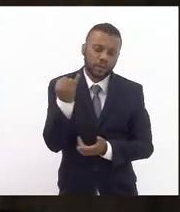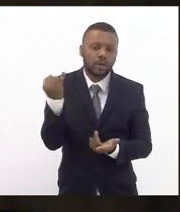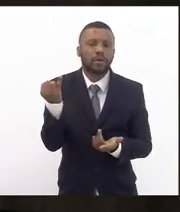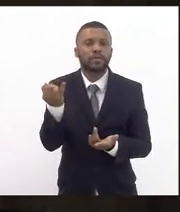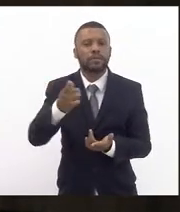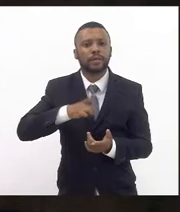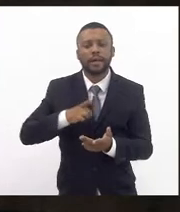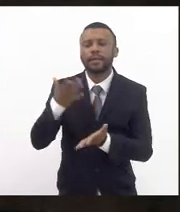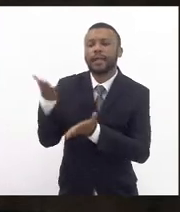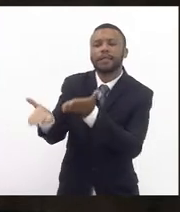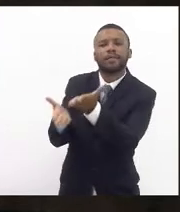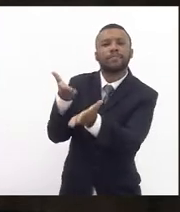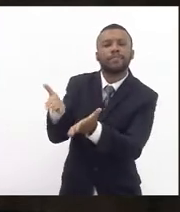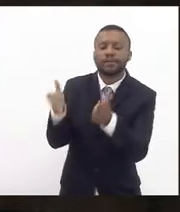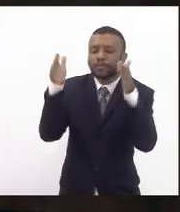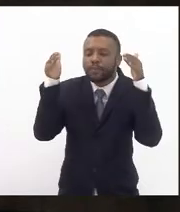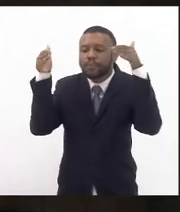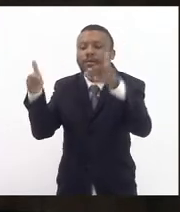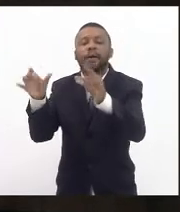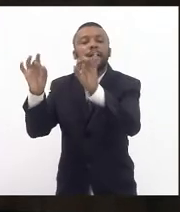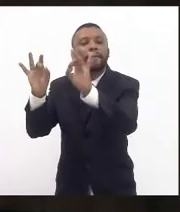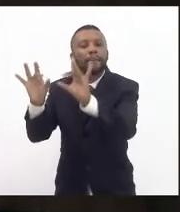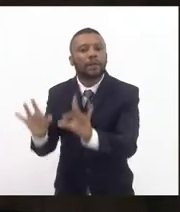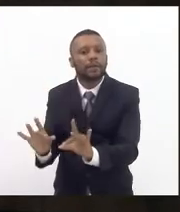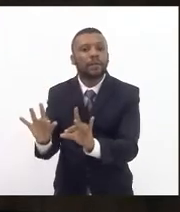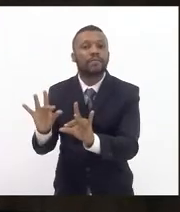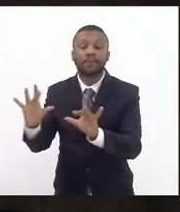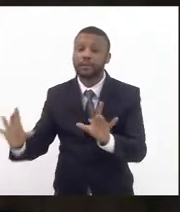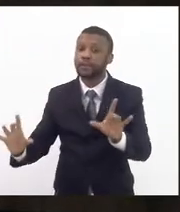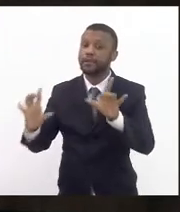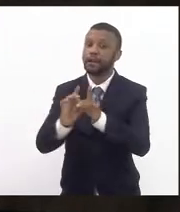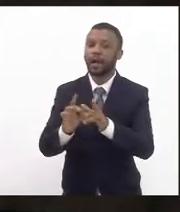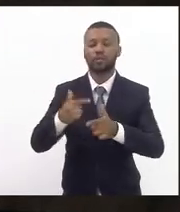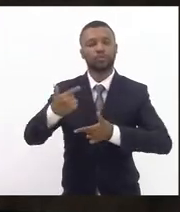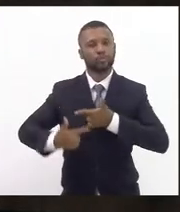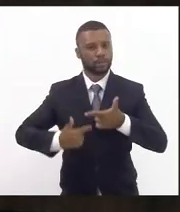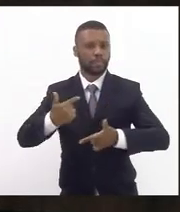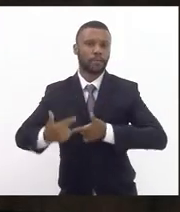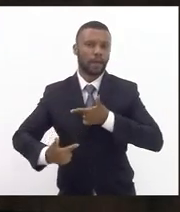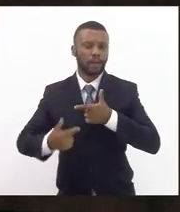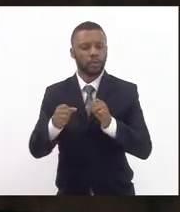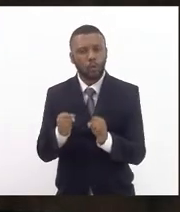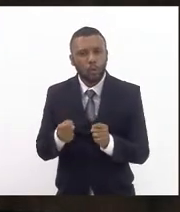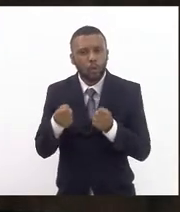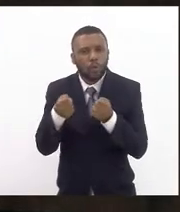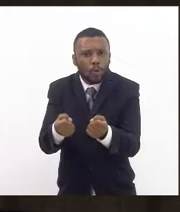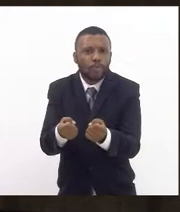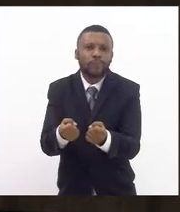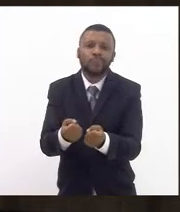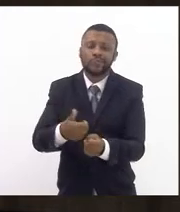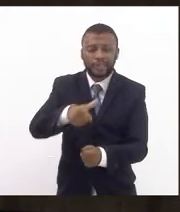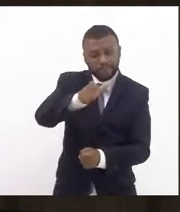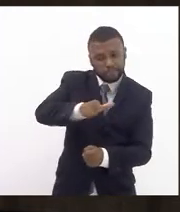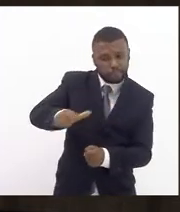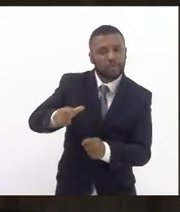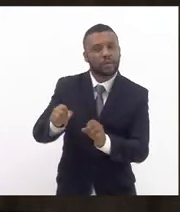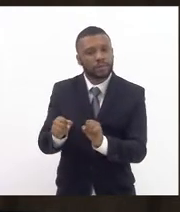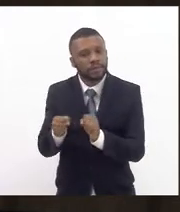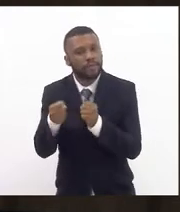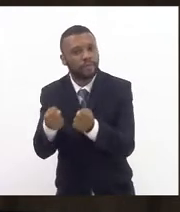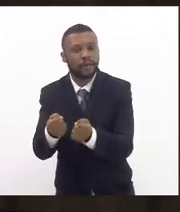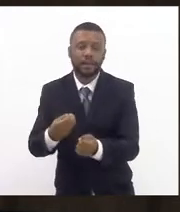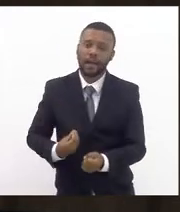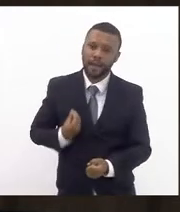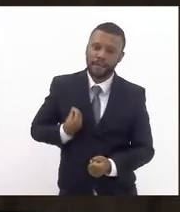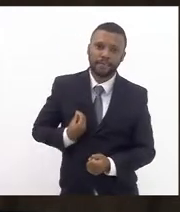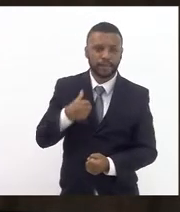esse atendimento especializado vem a reboque do trabalho muito intenso daqueles e daquelas que defendem a vida